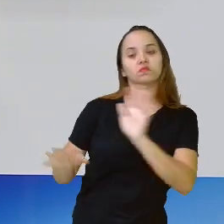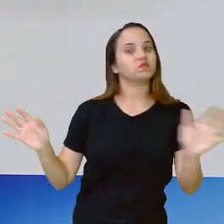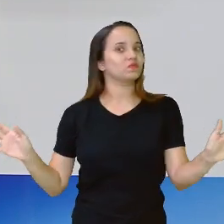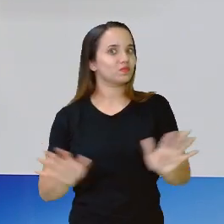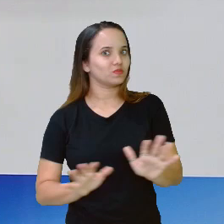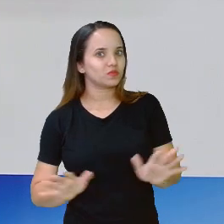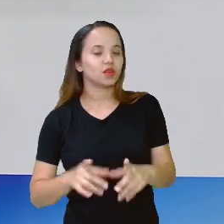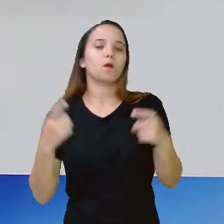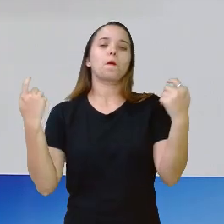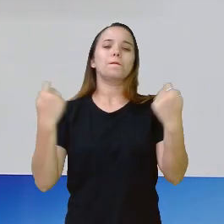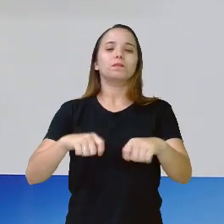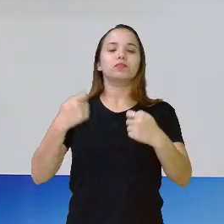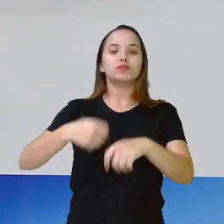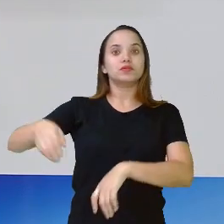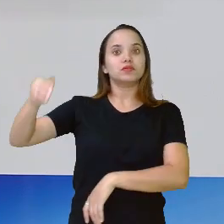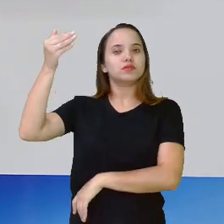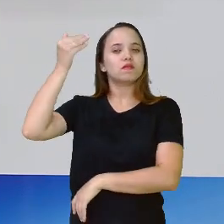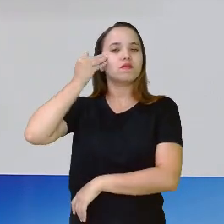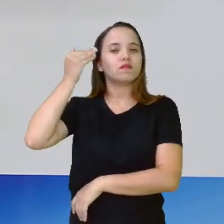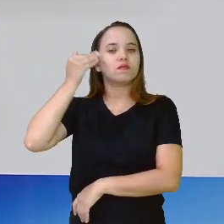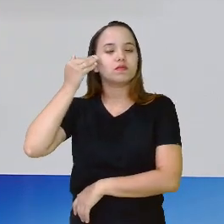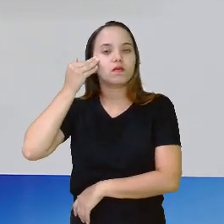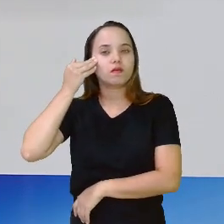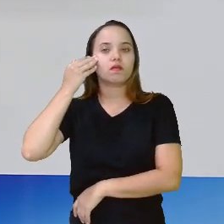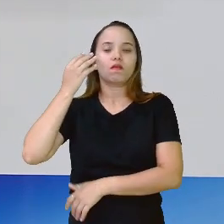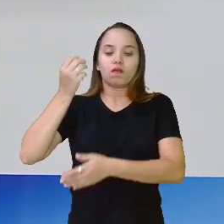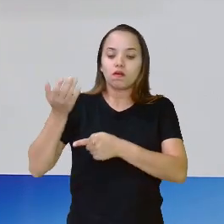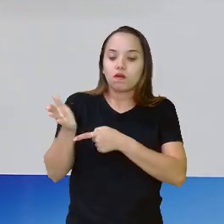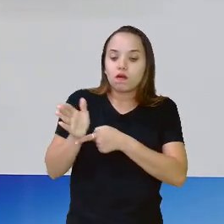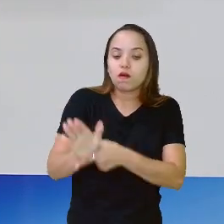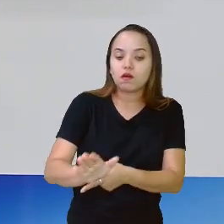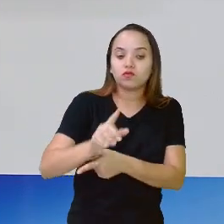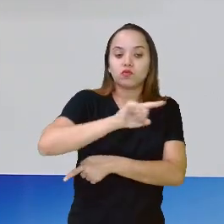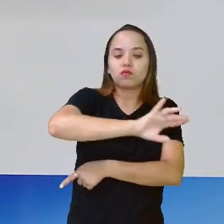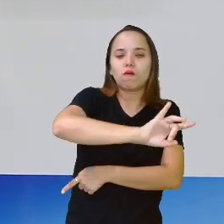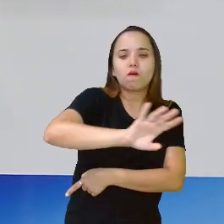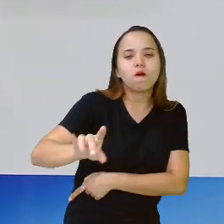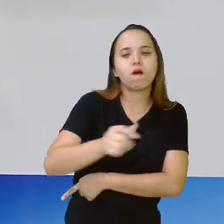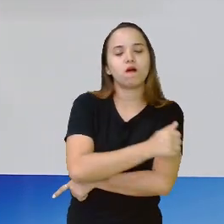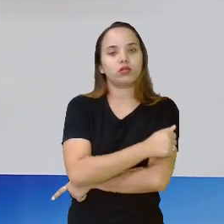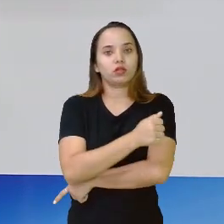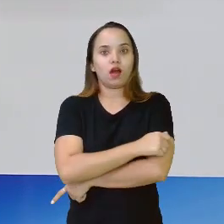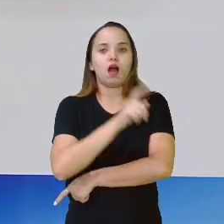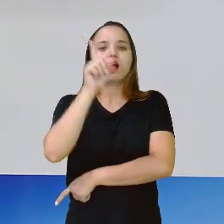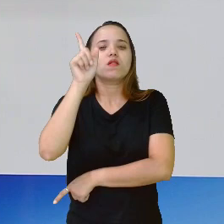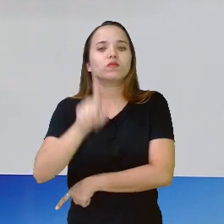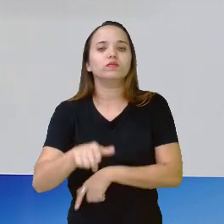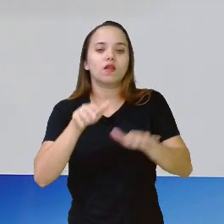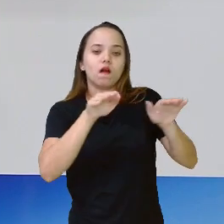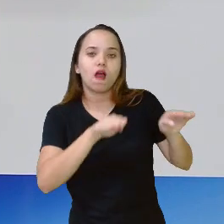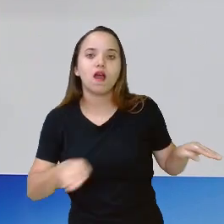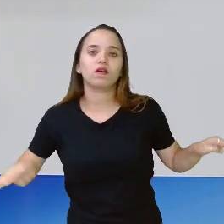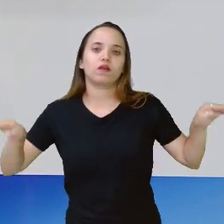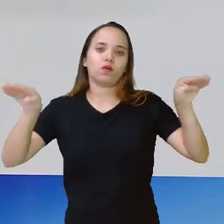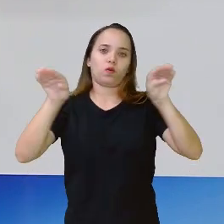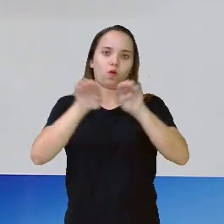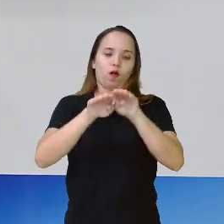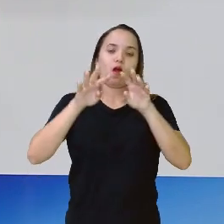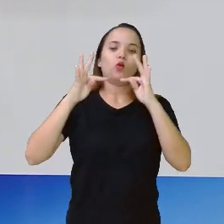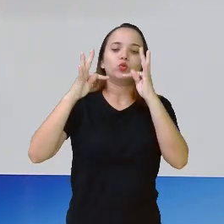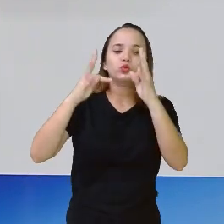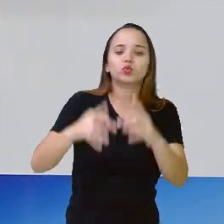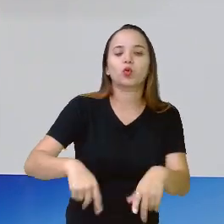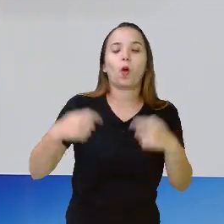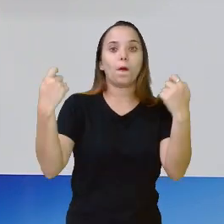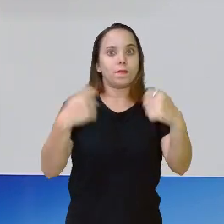e fazer com que os estudantes consigam entender que todos são iguais, todos precisam das